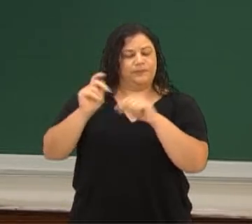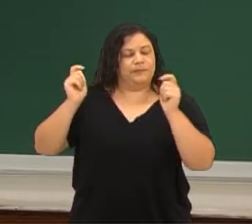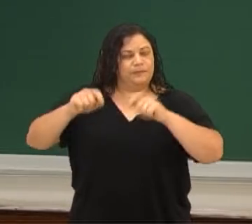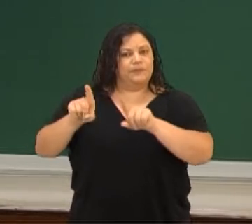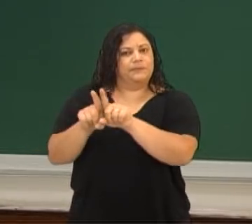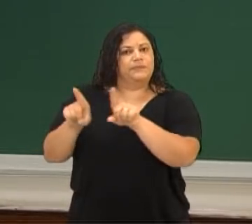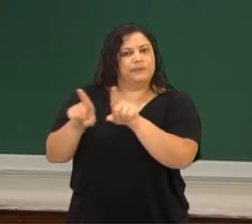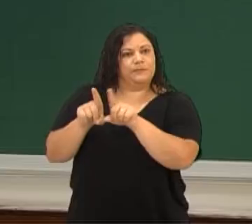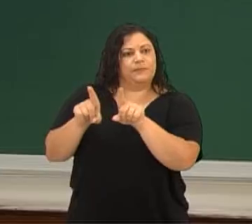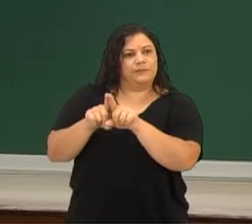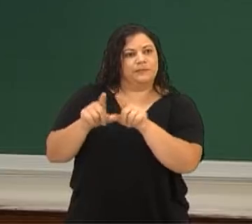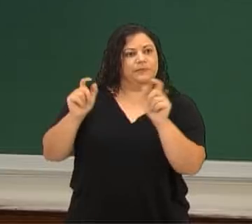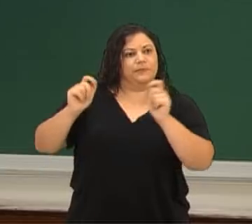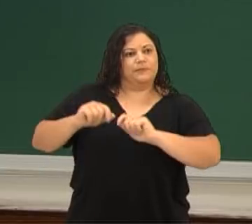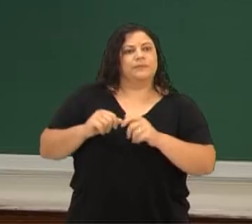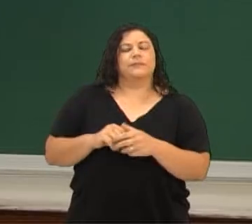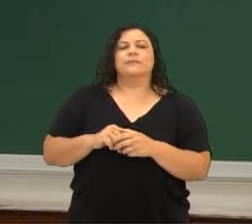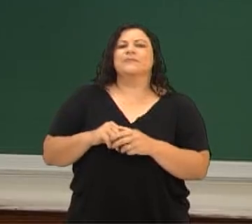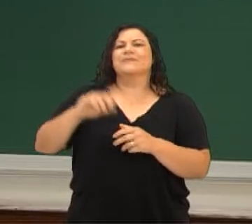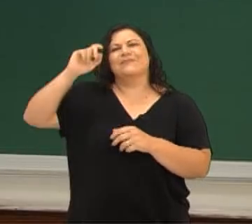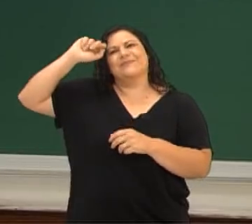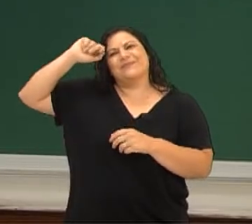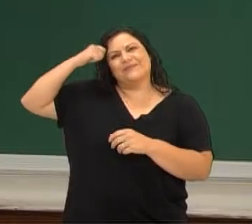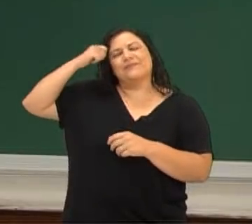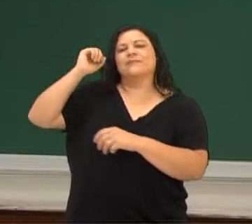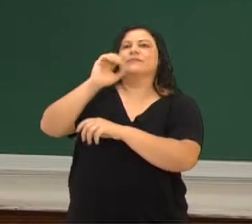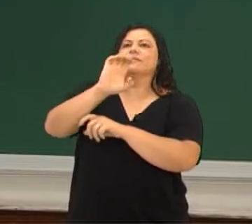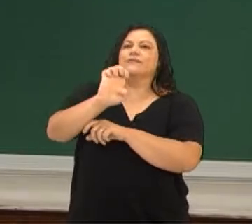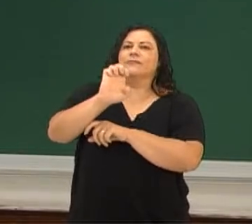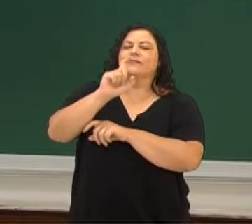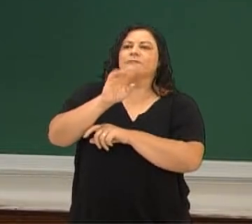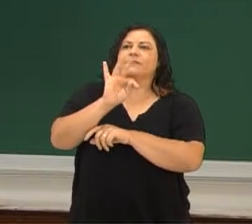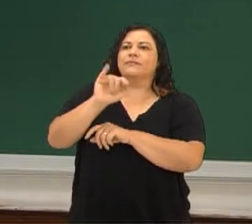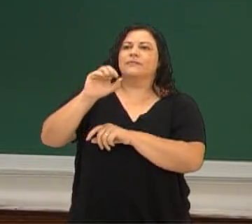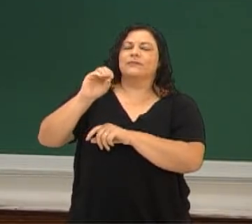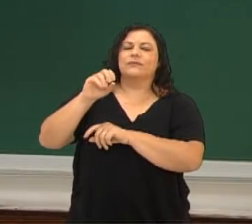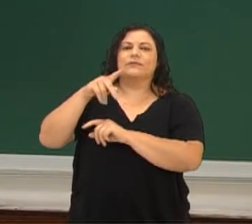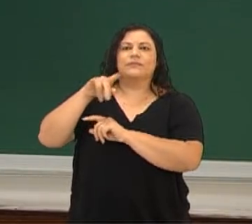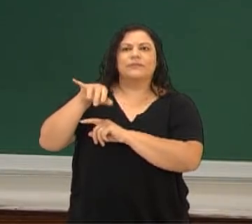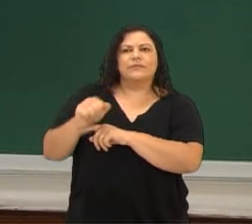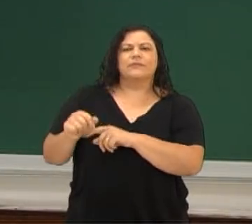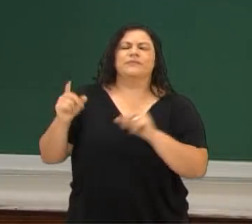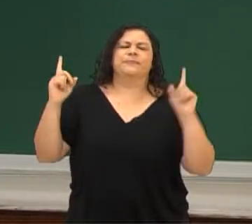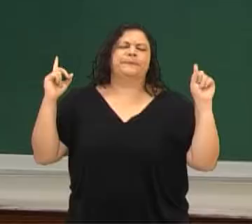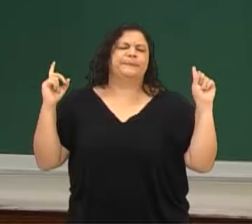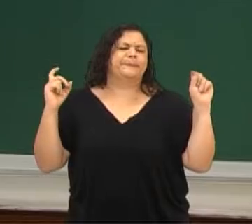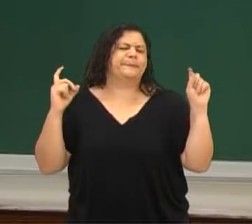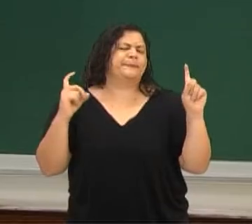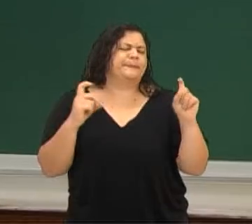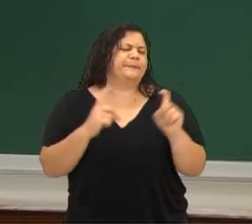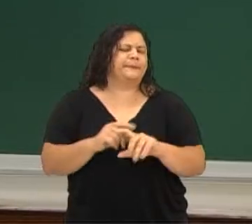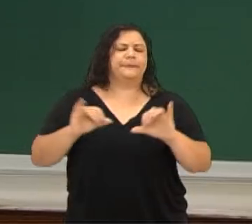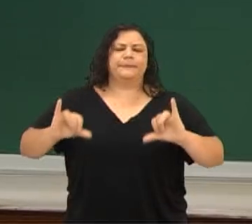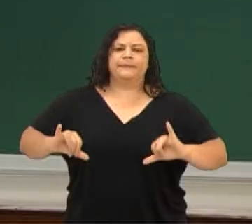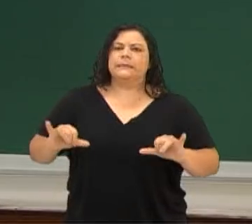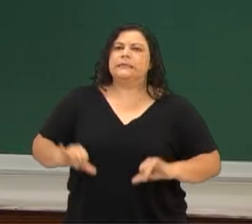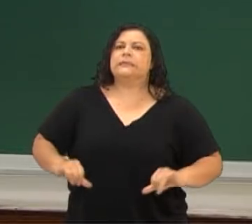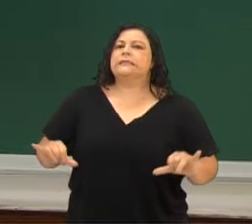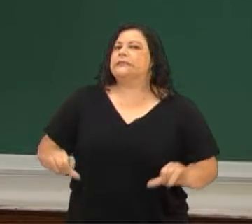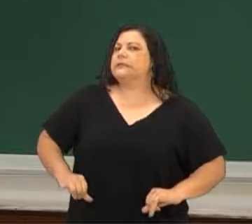mesmo ali no chifre da África, Etiópia, Eritreia, esses países passam por dificuldades extremas, ali tem uma miséria